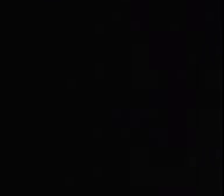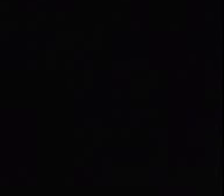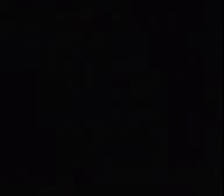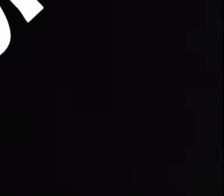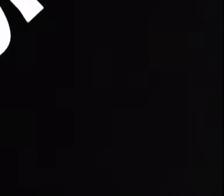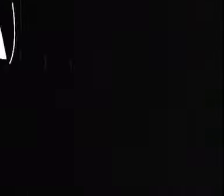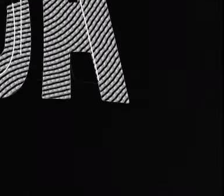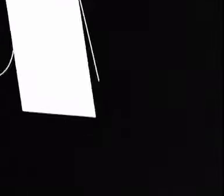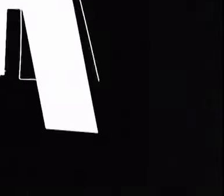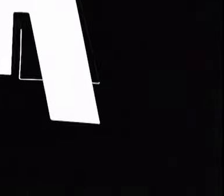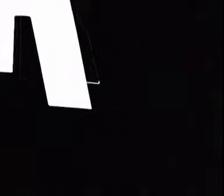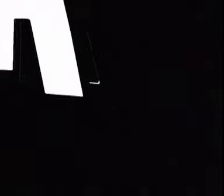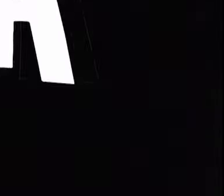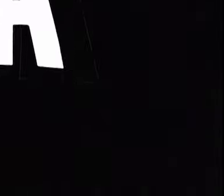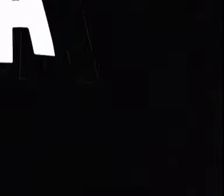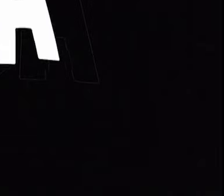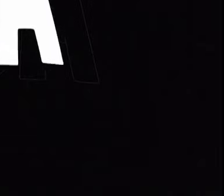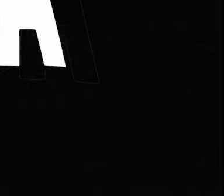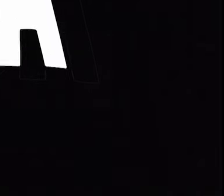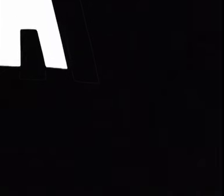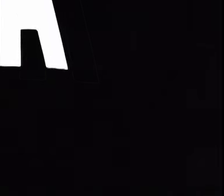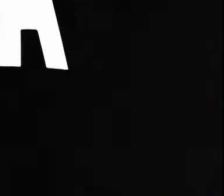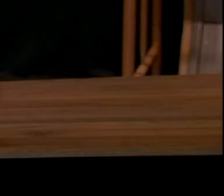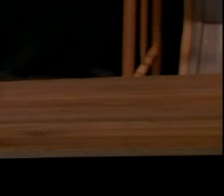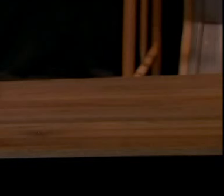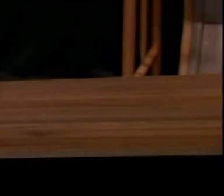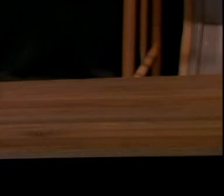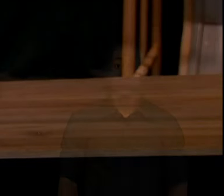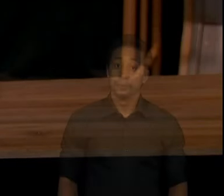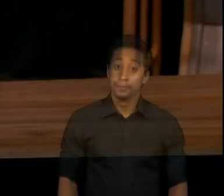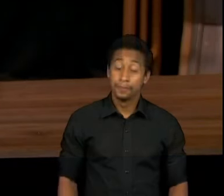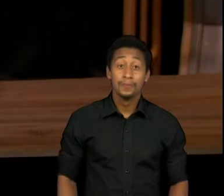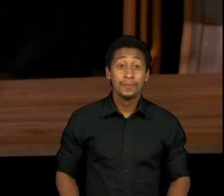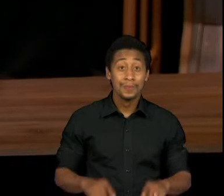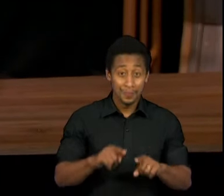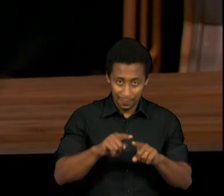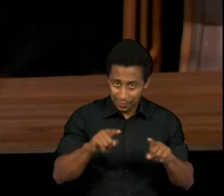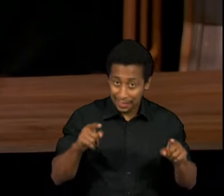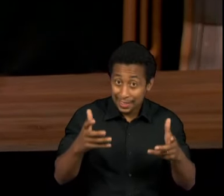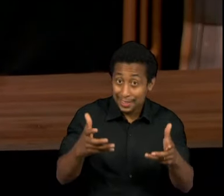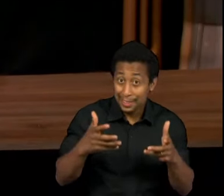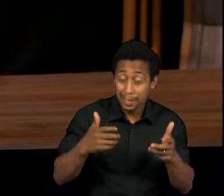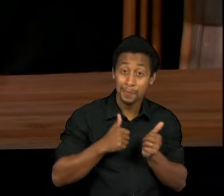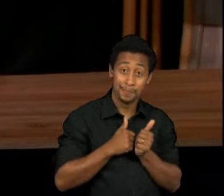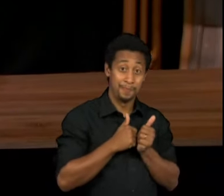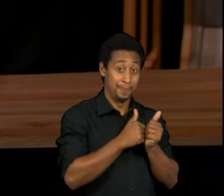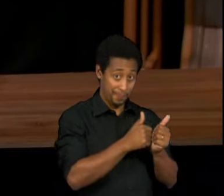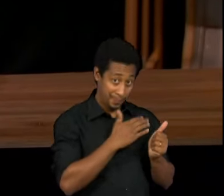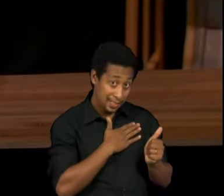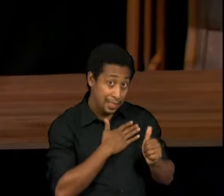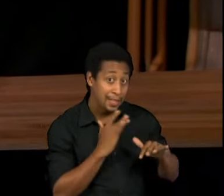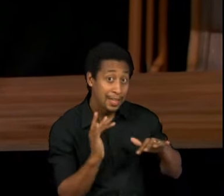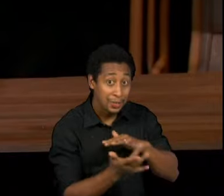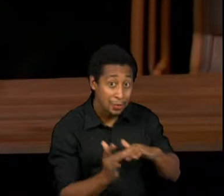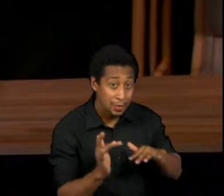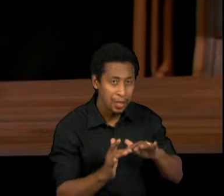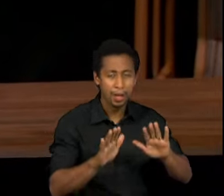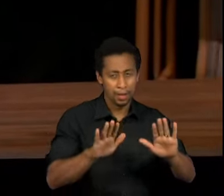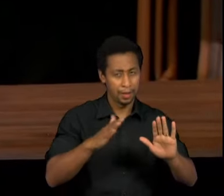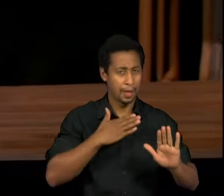E aí e para quem quer me seguir eu quero mais tem o